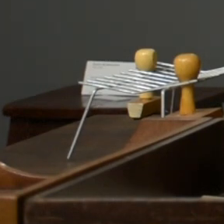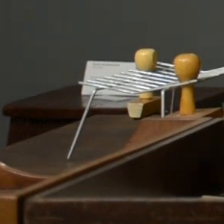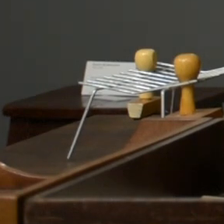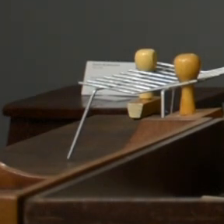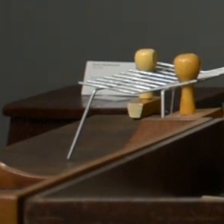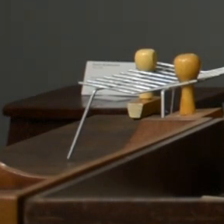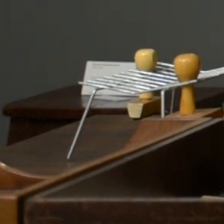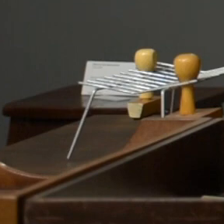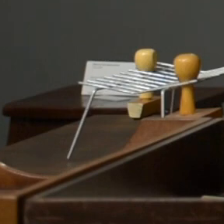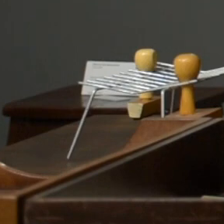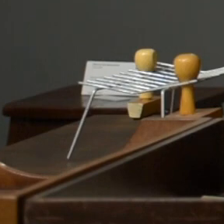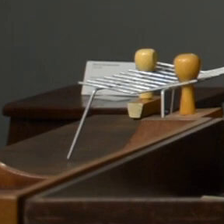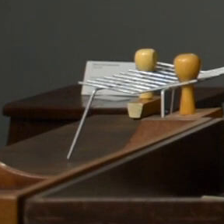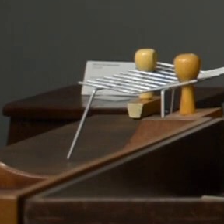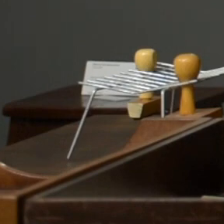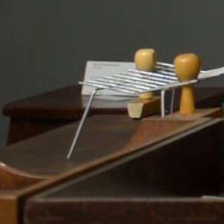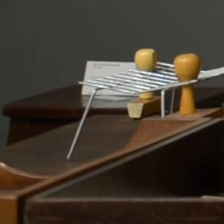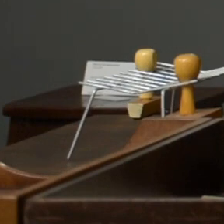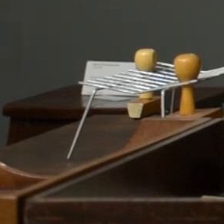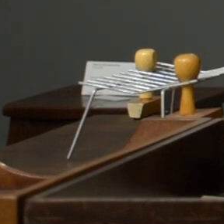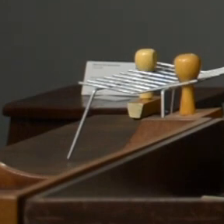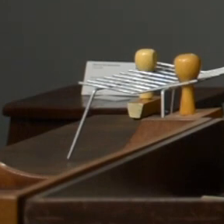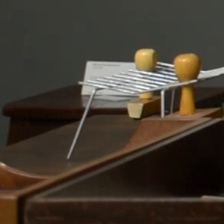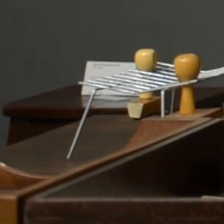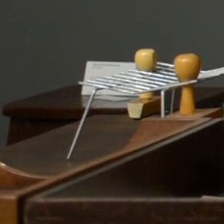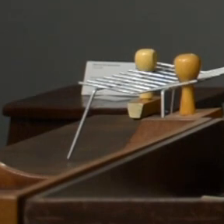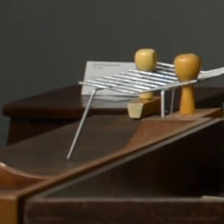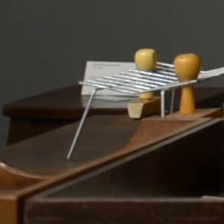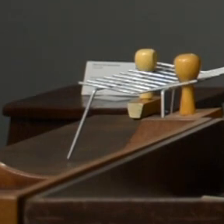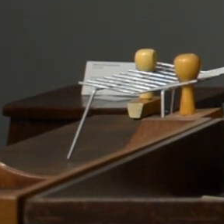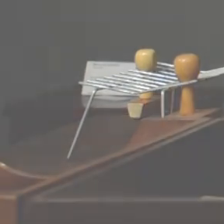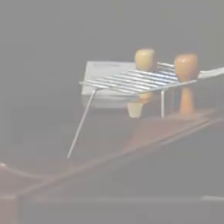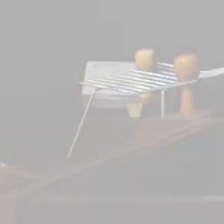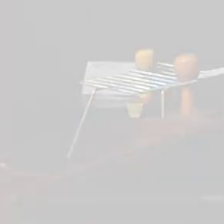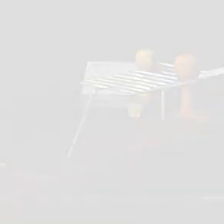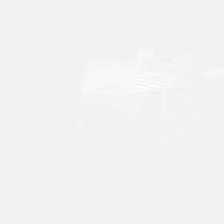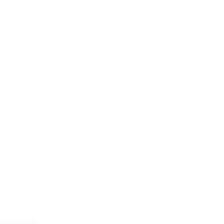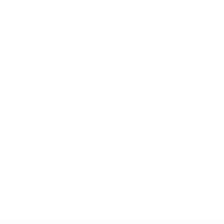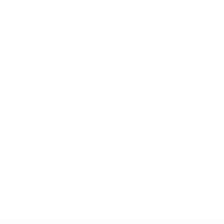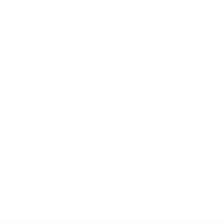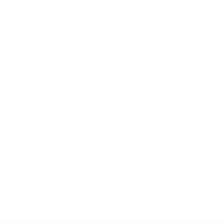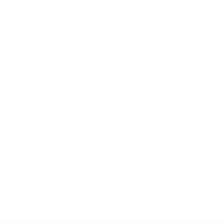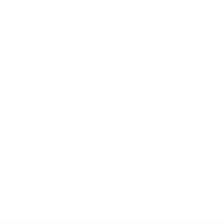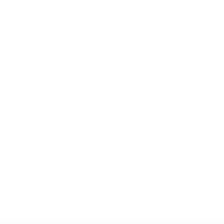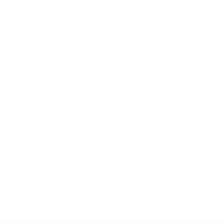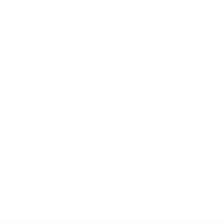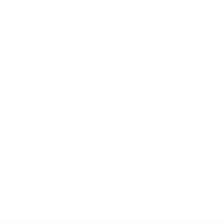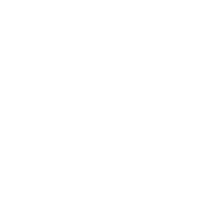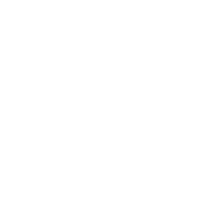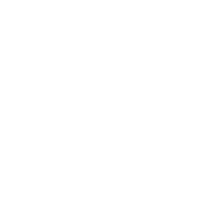As três coisas, mas no começo não era assim, mesmo depois de ser reconhecido como curso de nível superior.